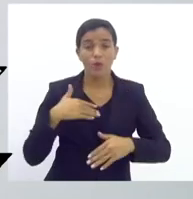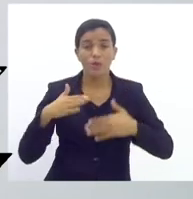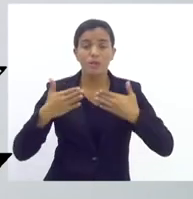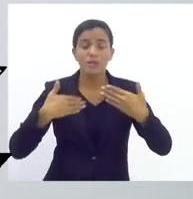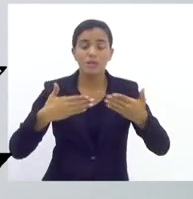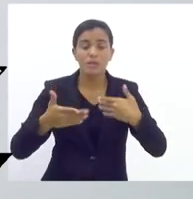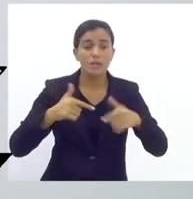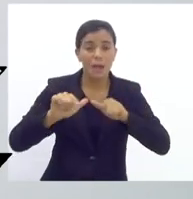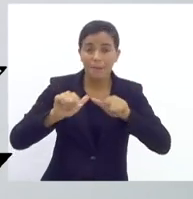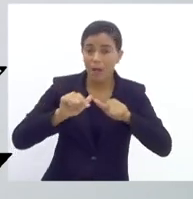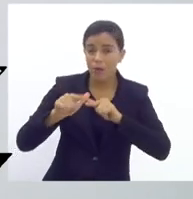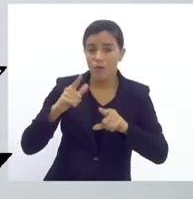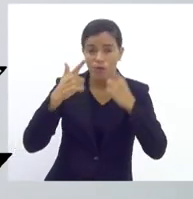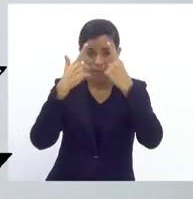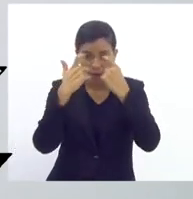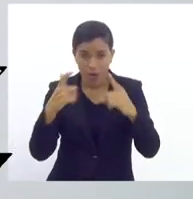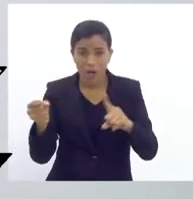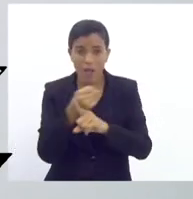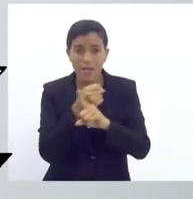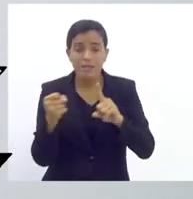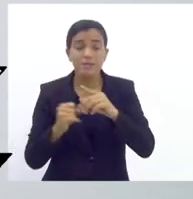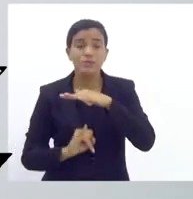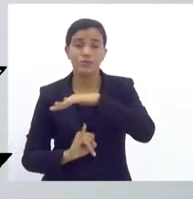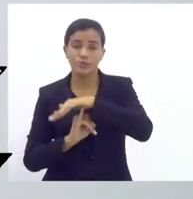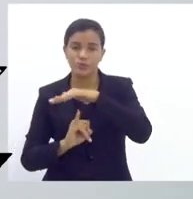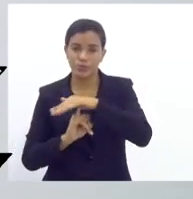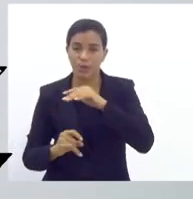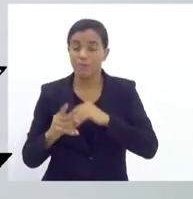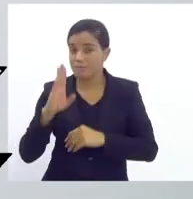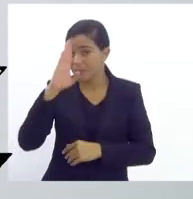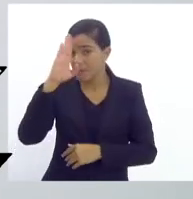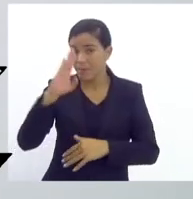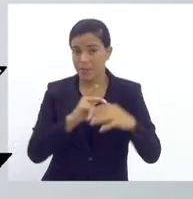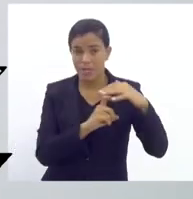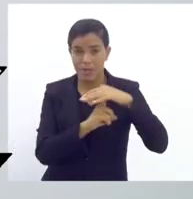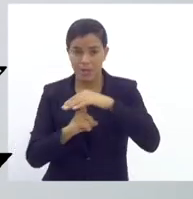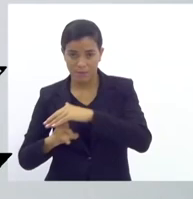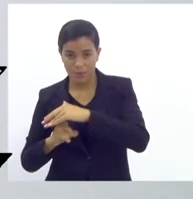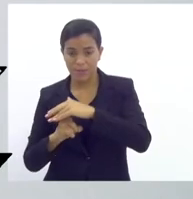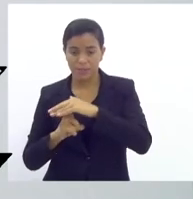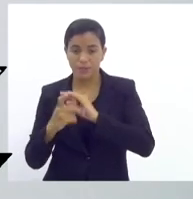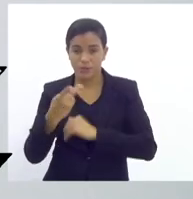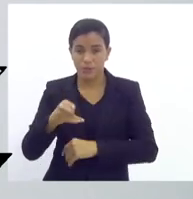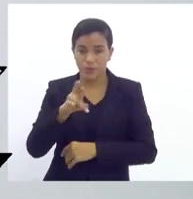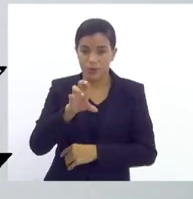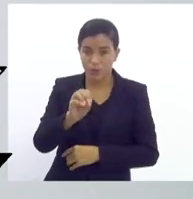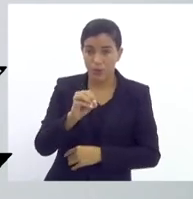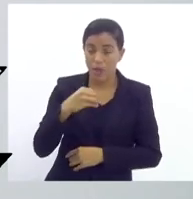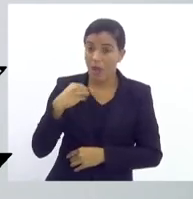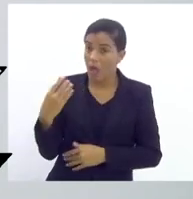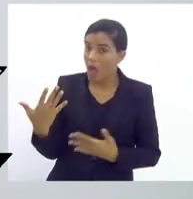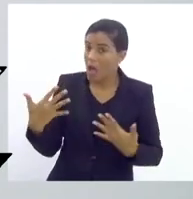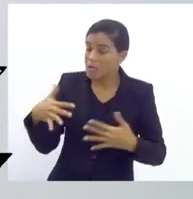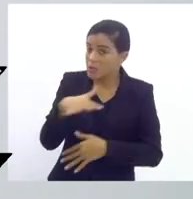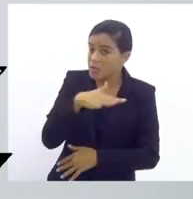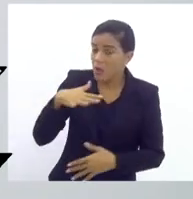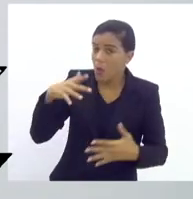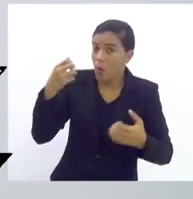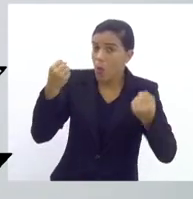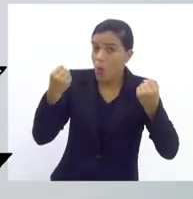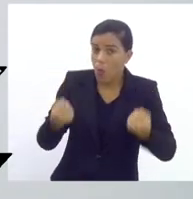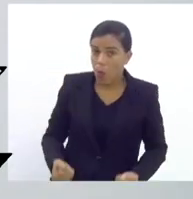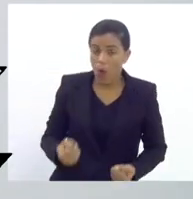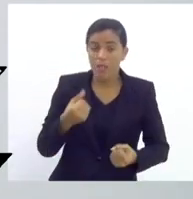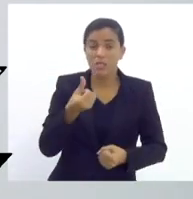eu acabo trabalhando com os movimentos organizados de ambulantes aqui no Rio de Janeiro e a situação ela é drástica porque a gente tem cerca